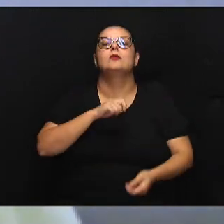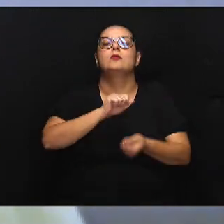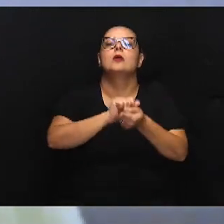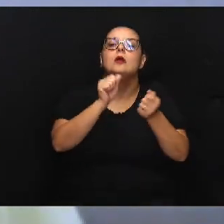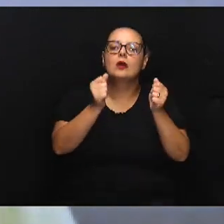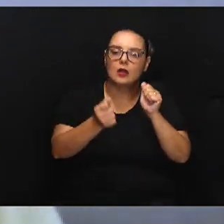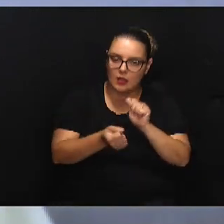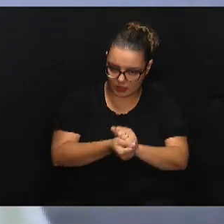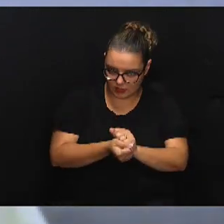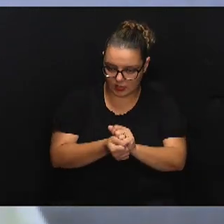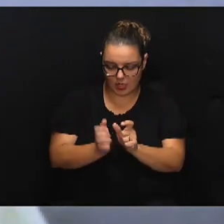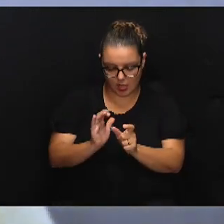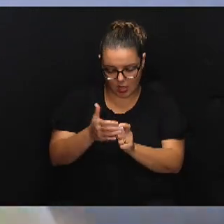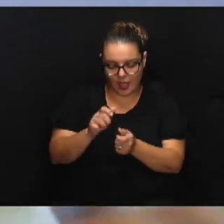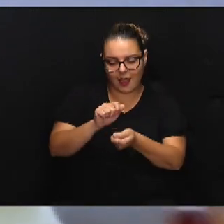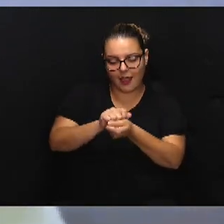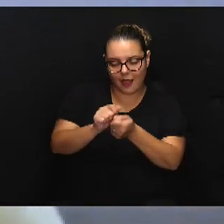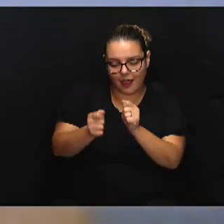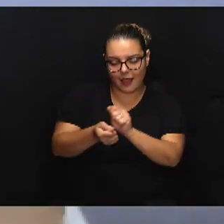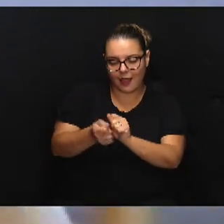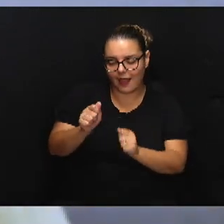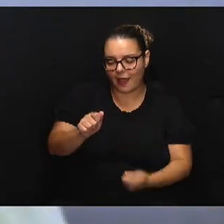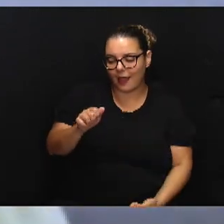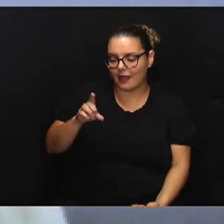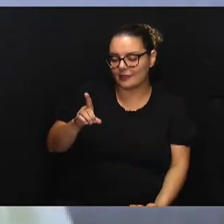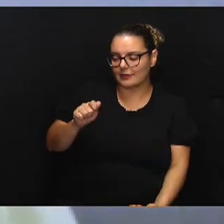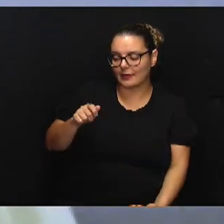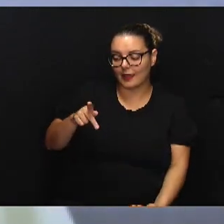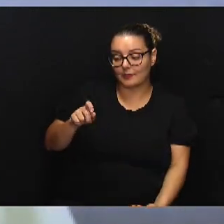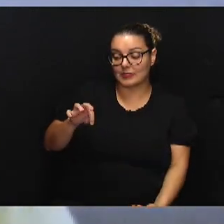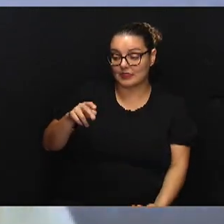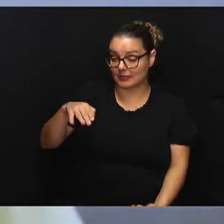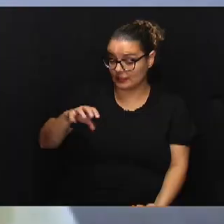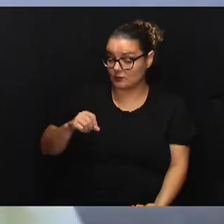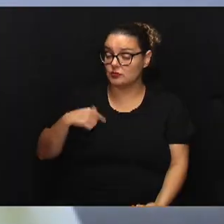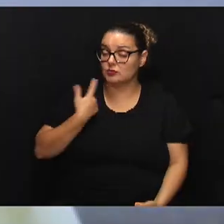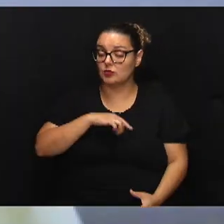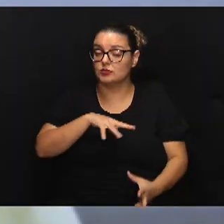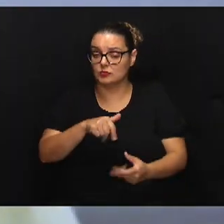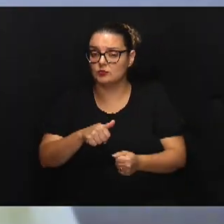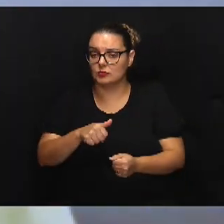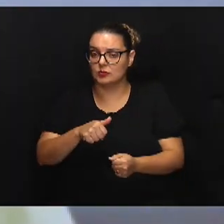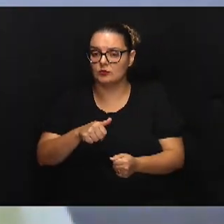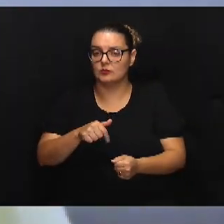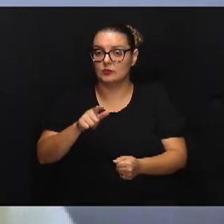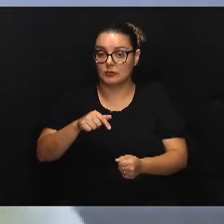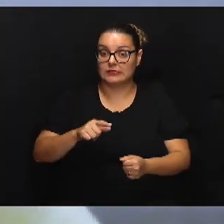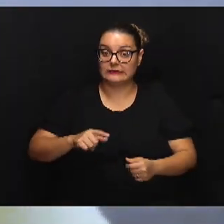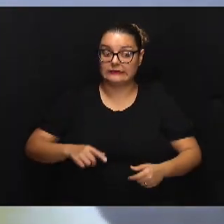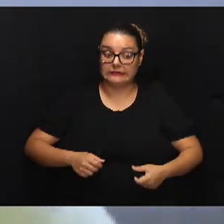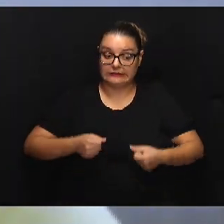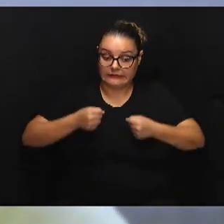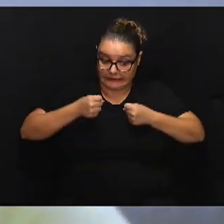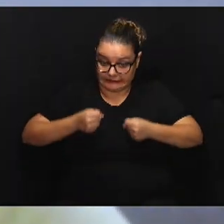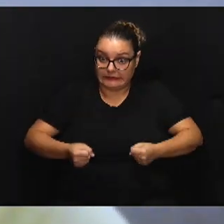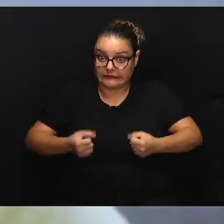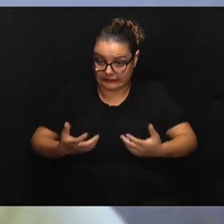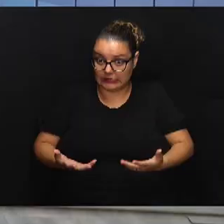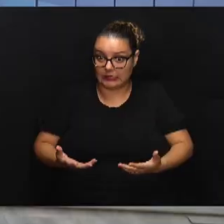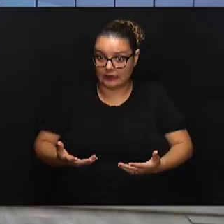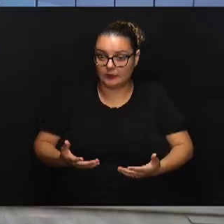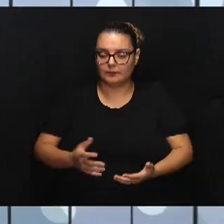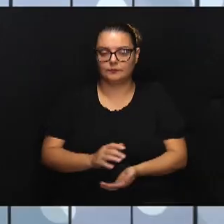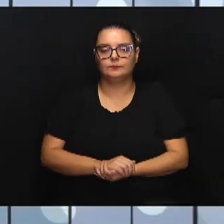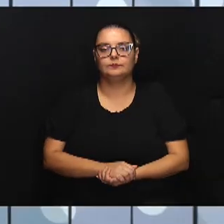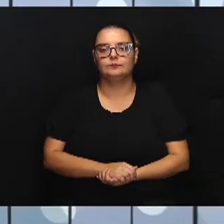adaptamos, a palavra exata é adaptamos ele deste mundo nosso que é tão intenso, tá? É tão